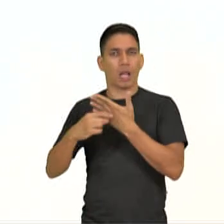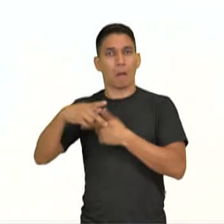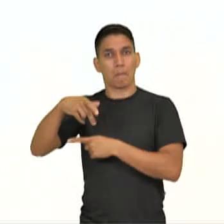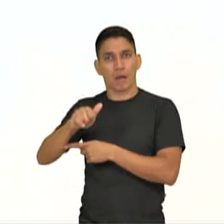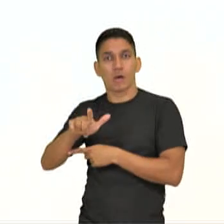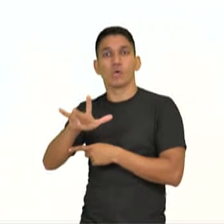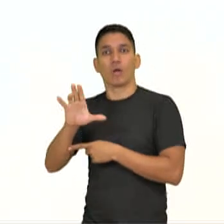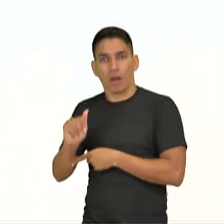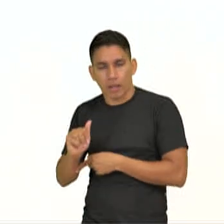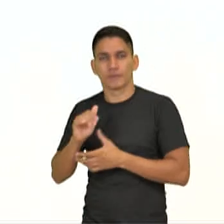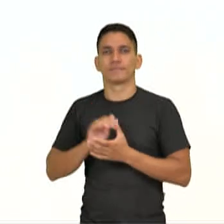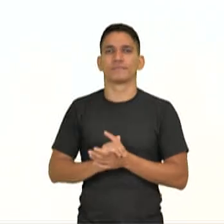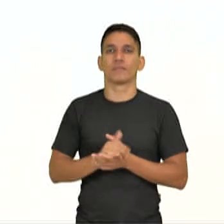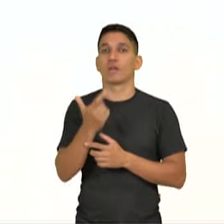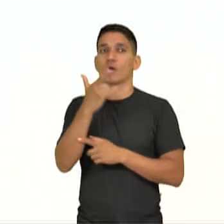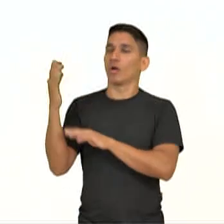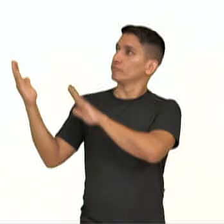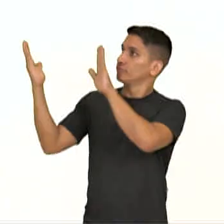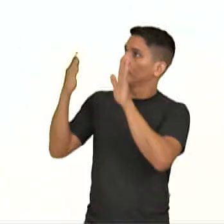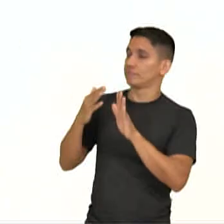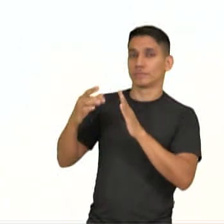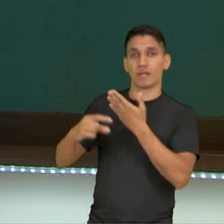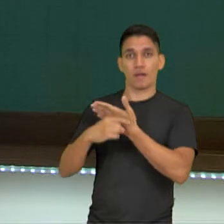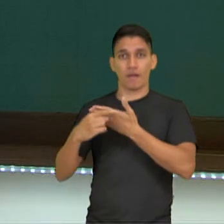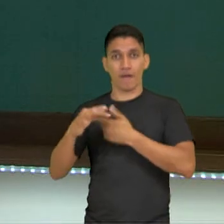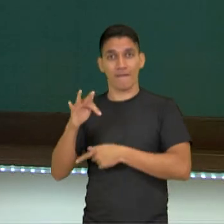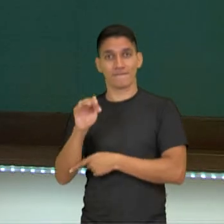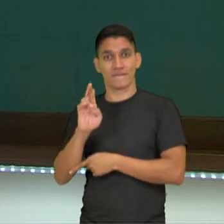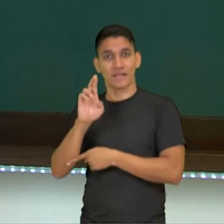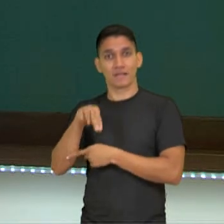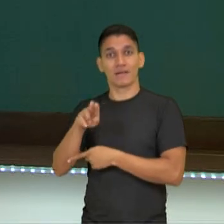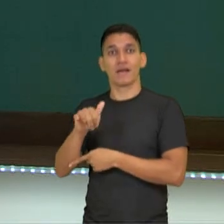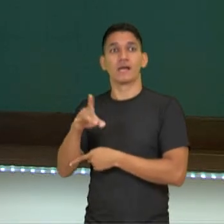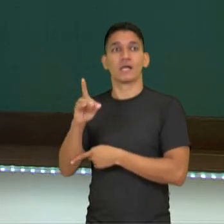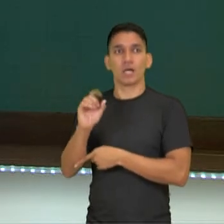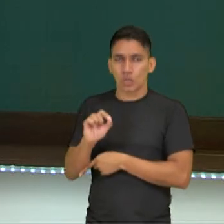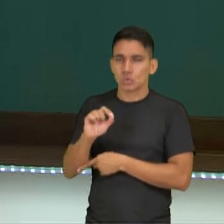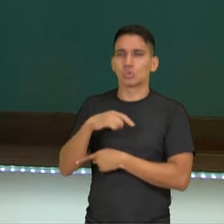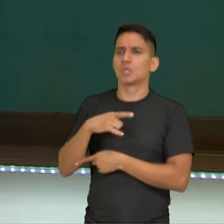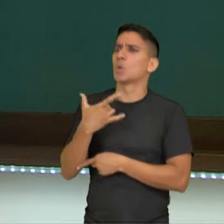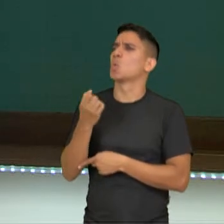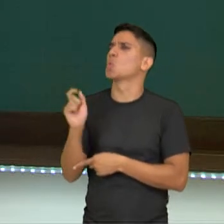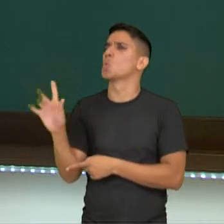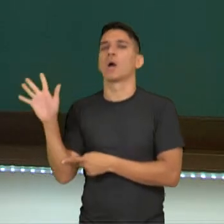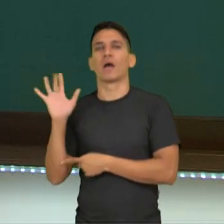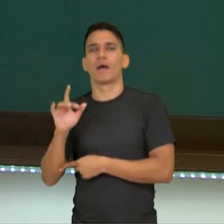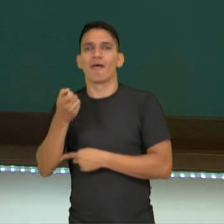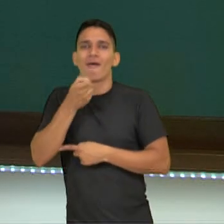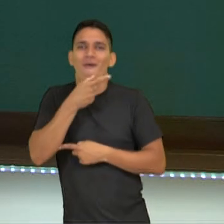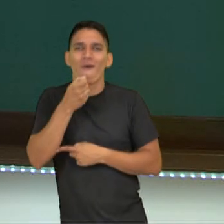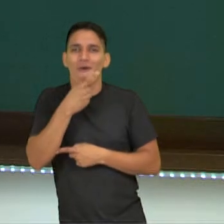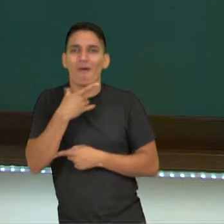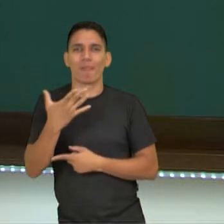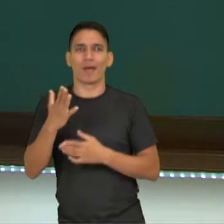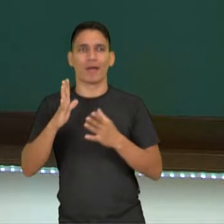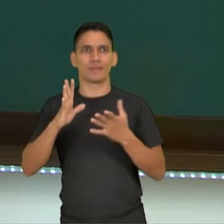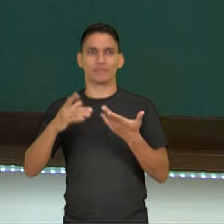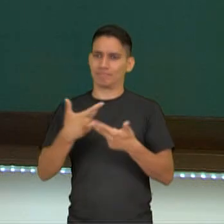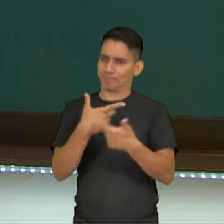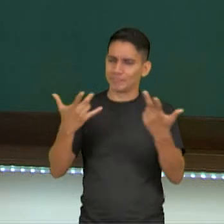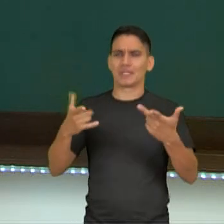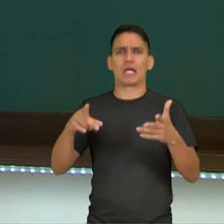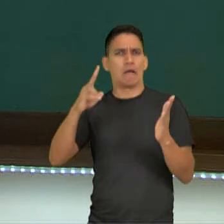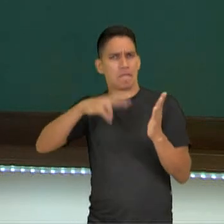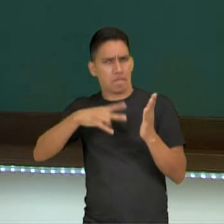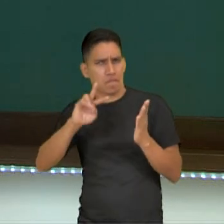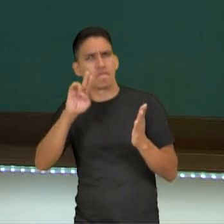Fernando Veríssimo, Comédias para se ler na escola, né? Comédias, como vocês já devem ter também lido,